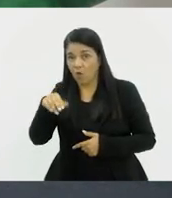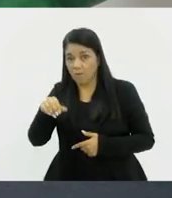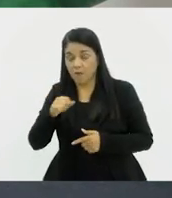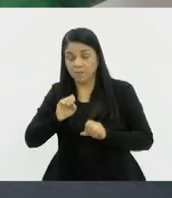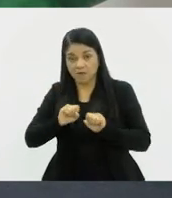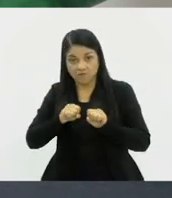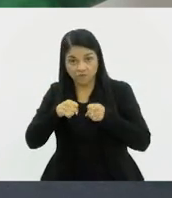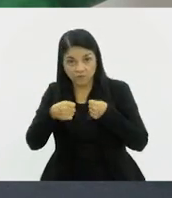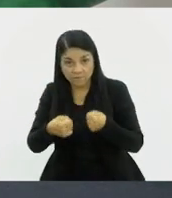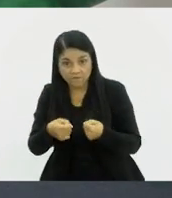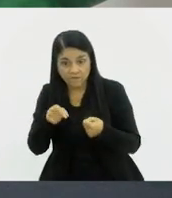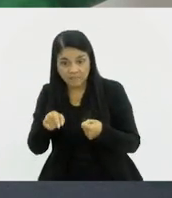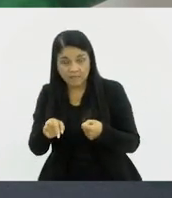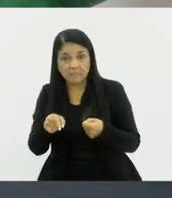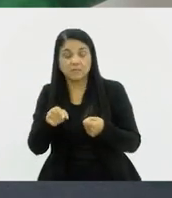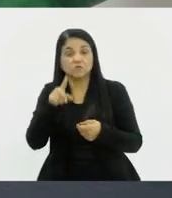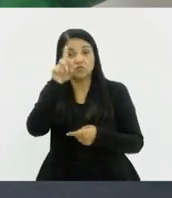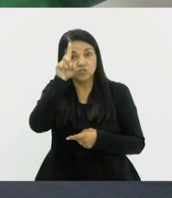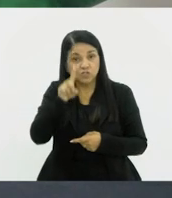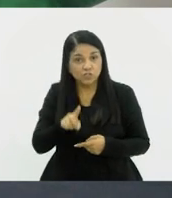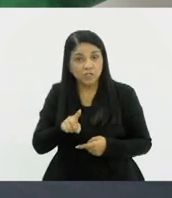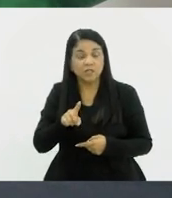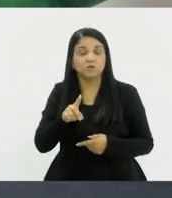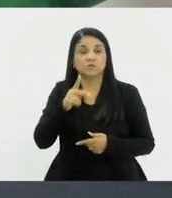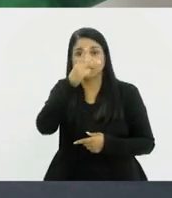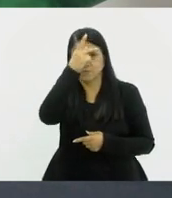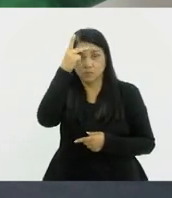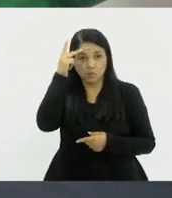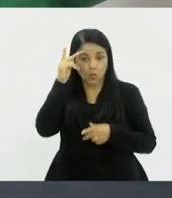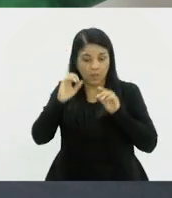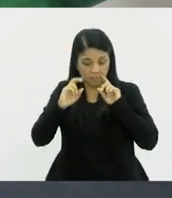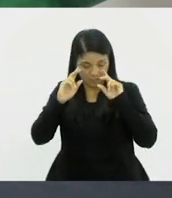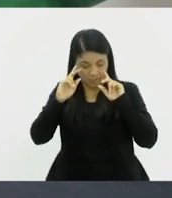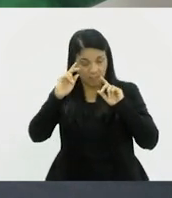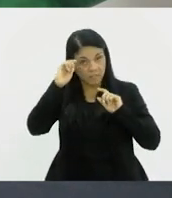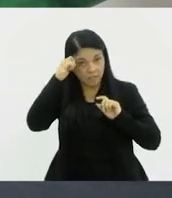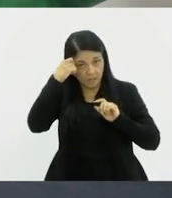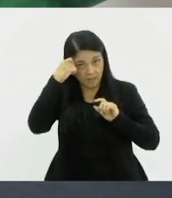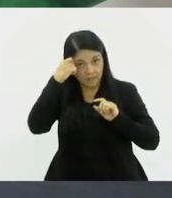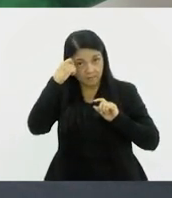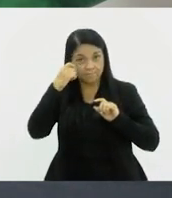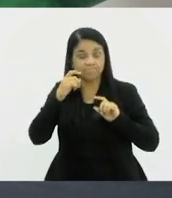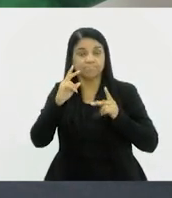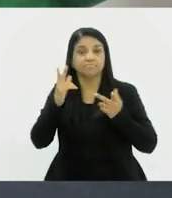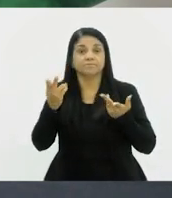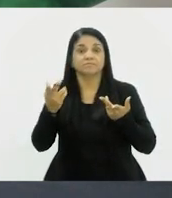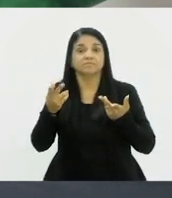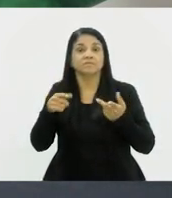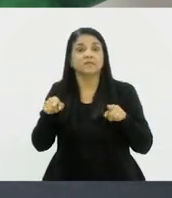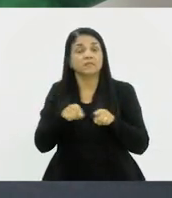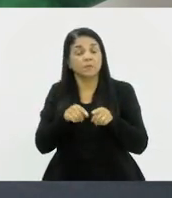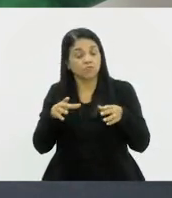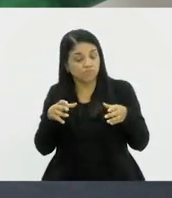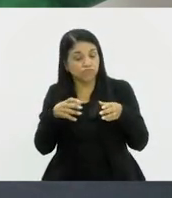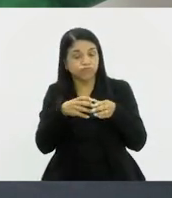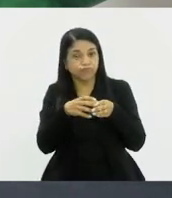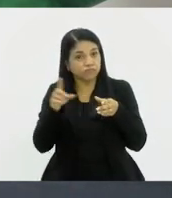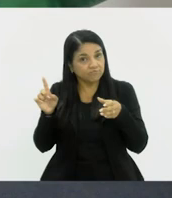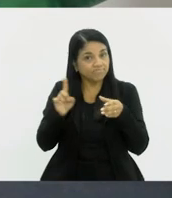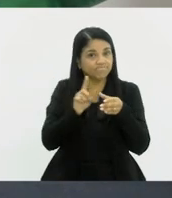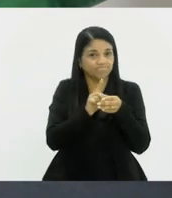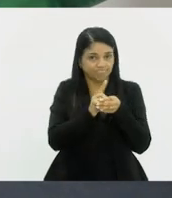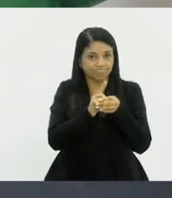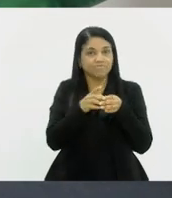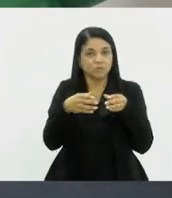especificamente o direito da pessoa negra o Joel faz parte da a coalizão negra por direitos